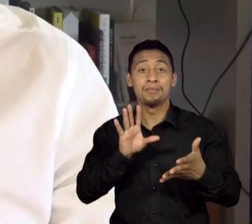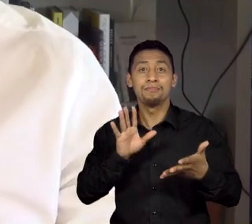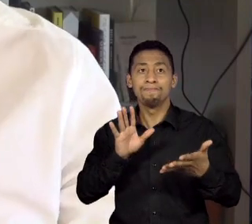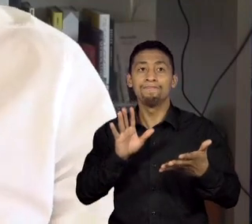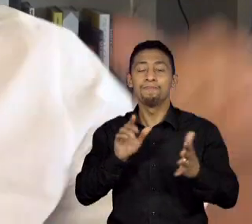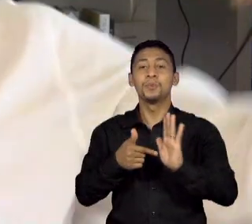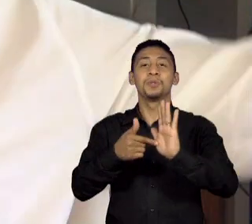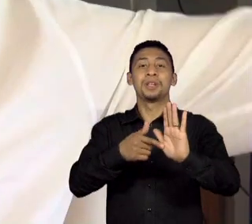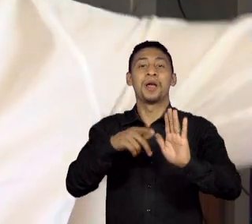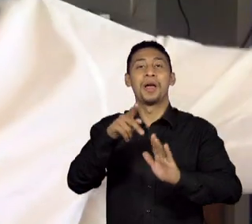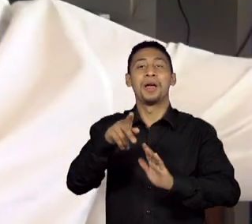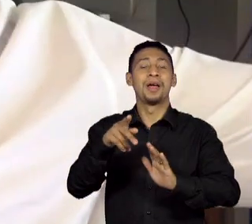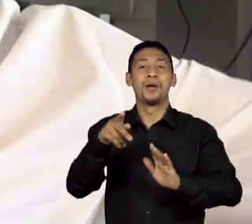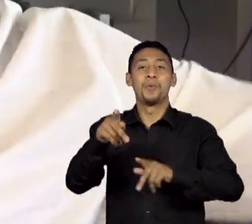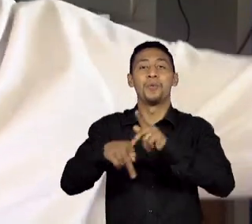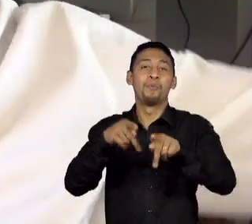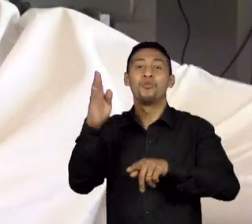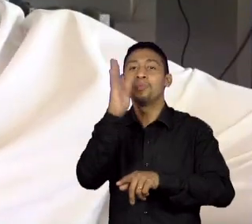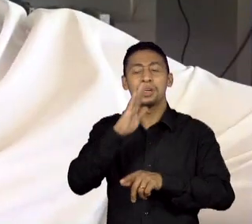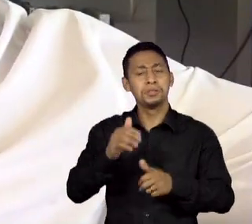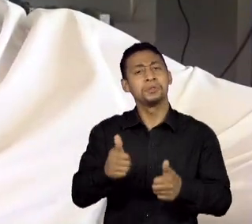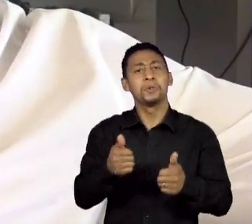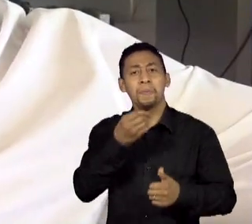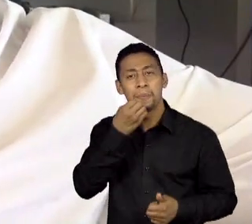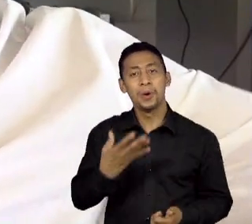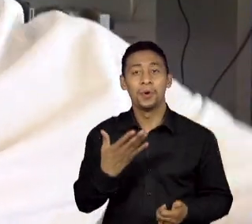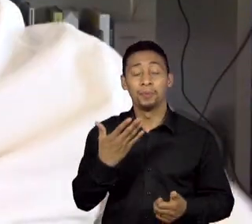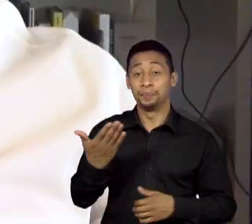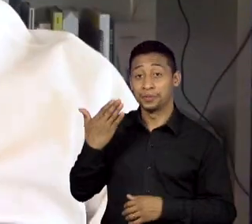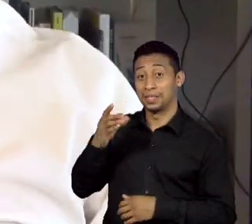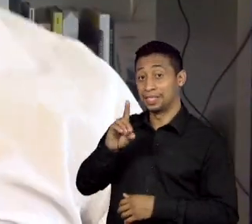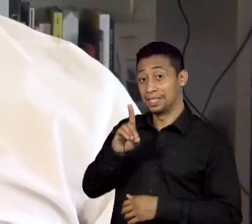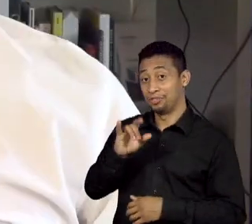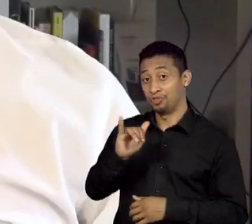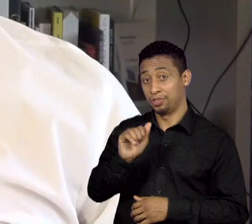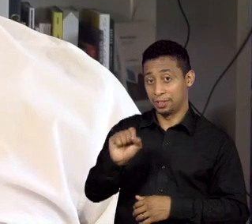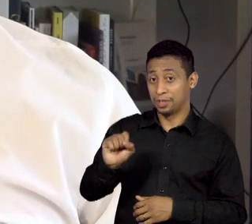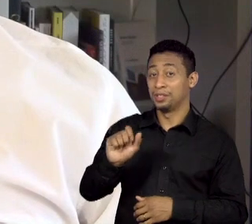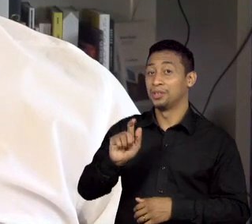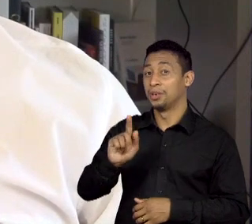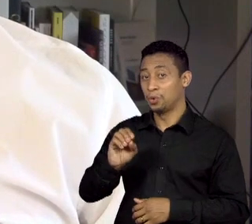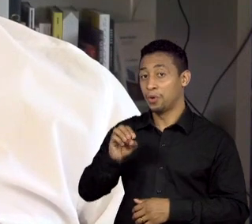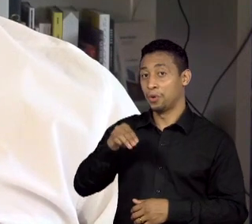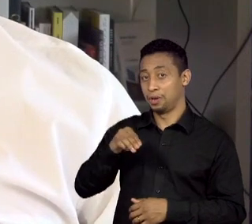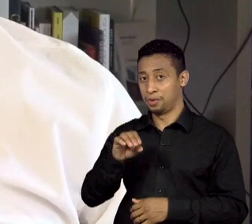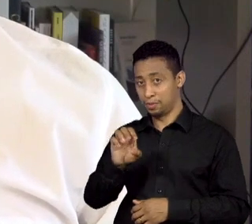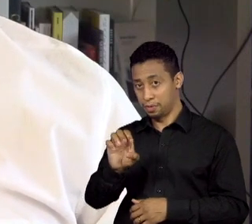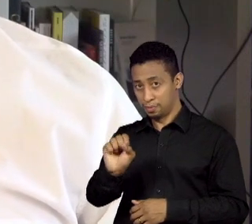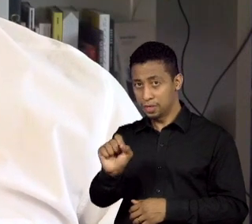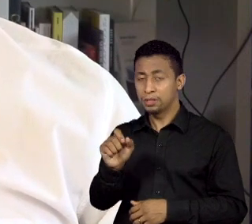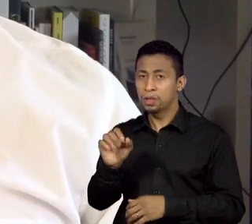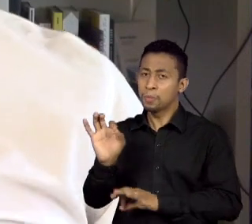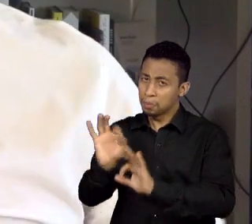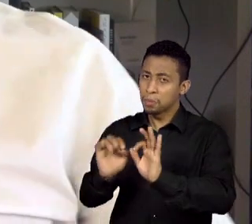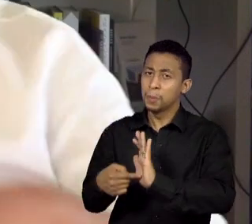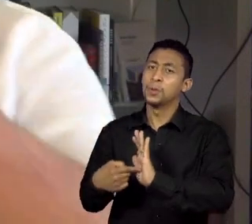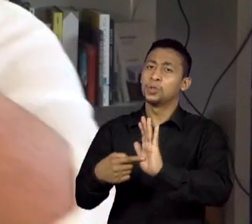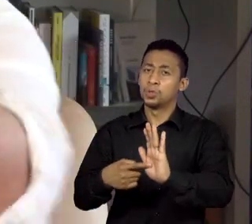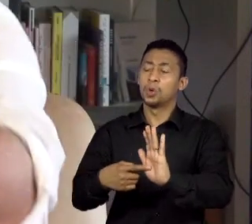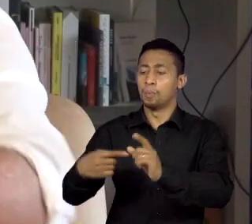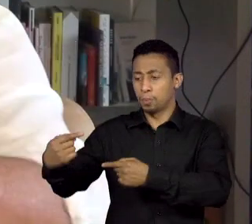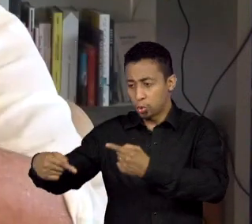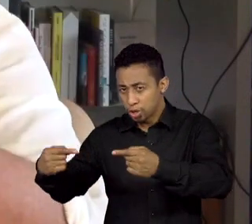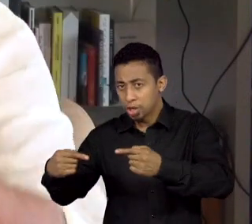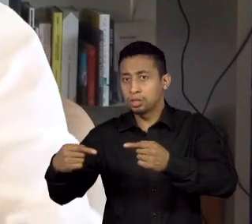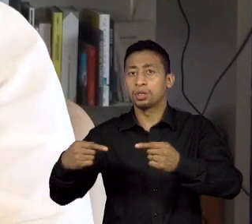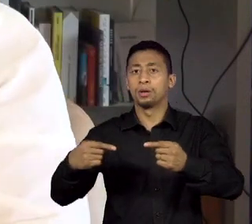pop hoje, que foi o Dias Gomes fez isso magistralmente, né? Fez uma narrativa pop política, né? Agora eu acho que está na hora